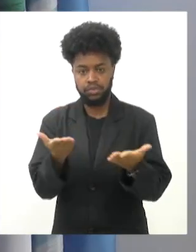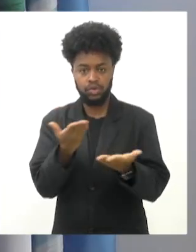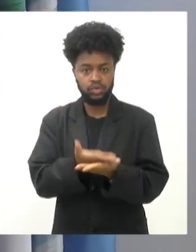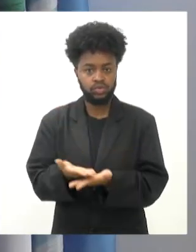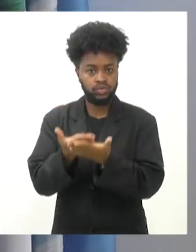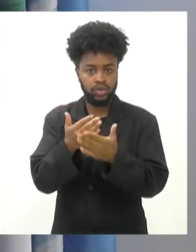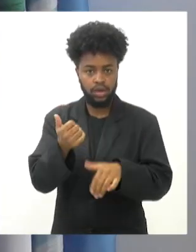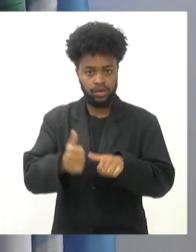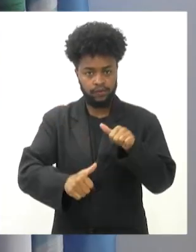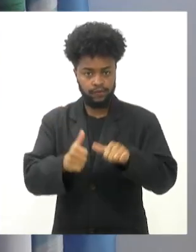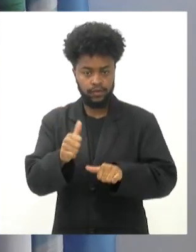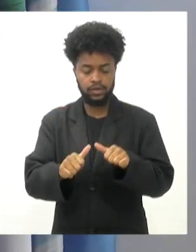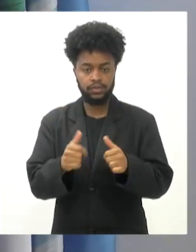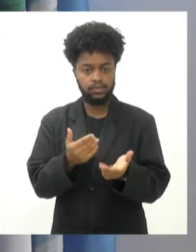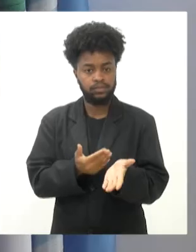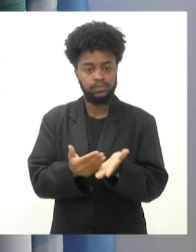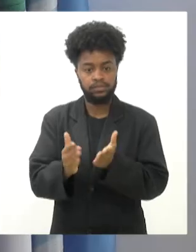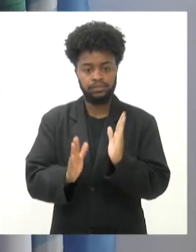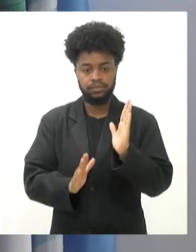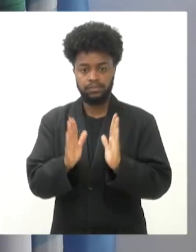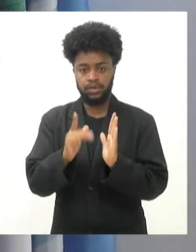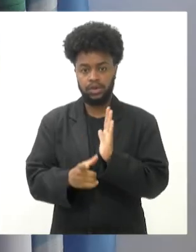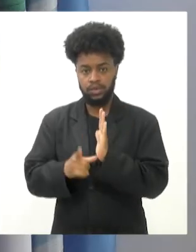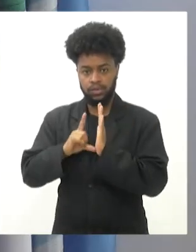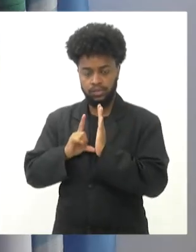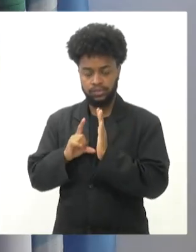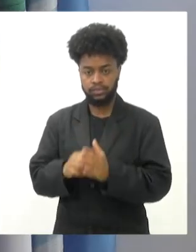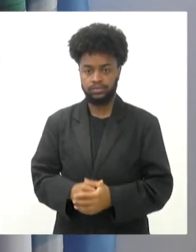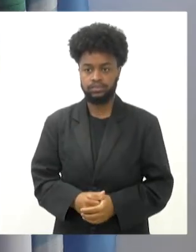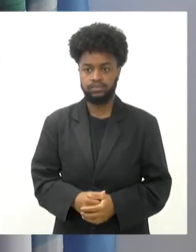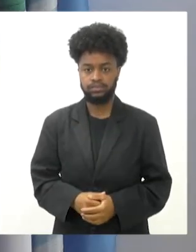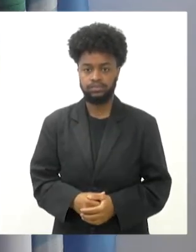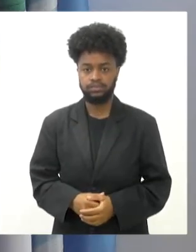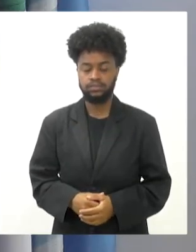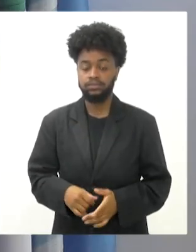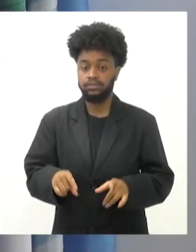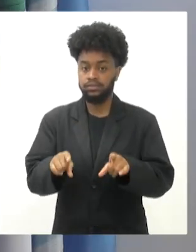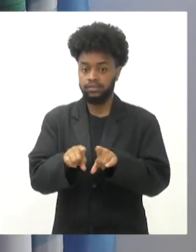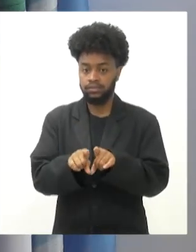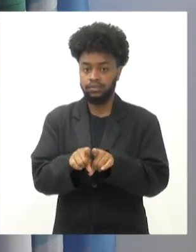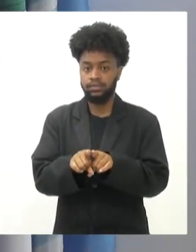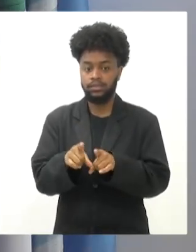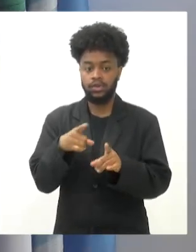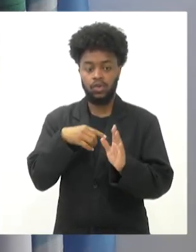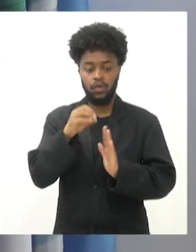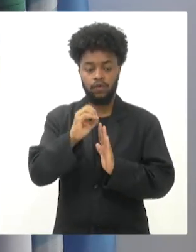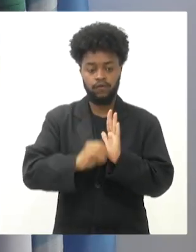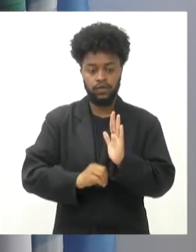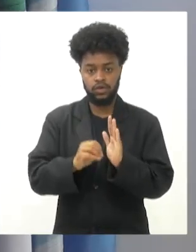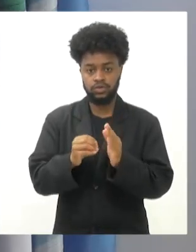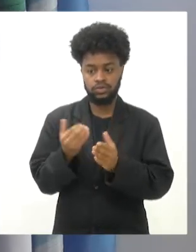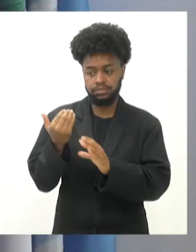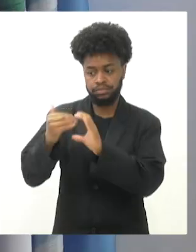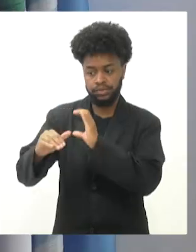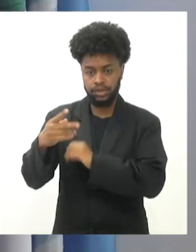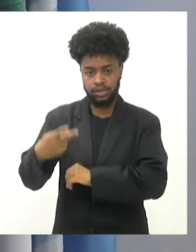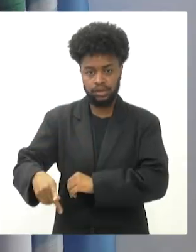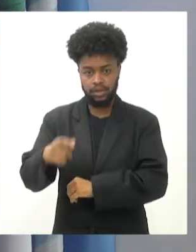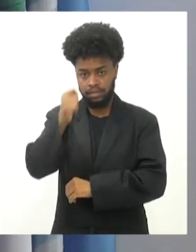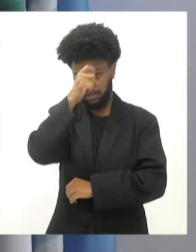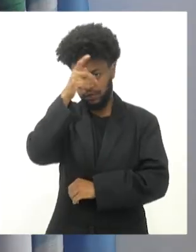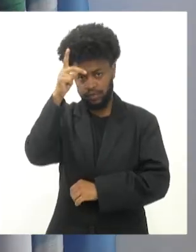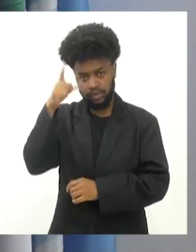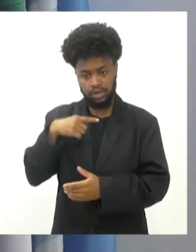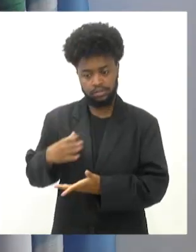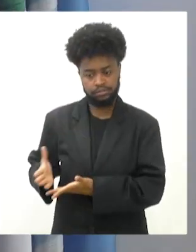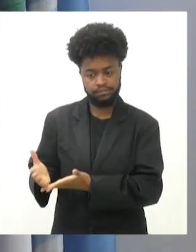começar os estudos nessa fase preambular. E também algumas trocas de ofício por parte da Prefeitura. Enfim, é um